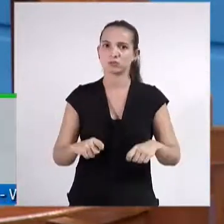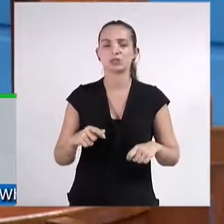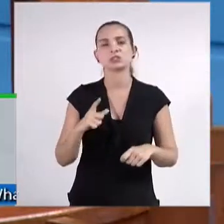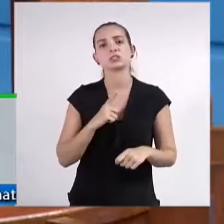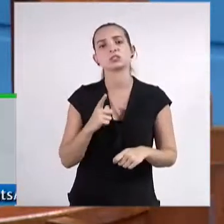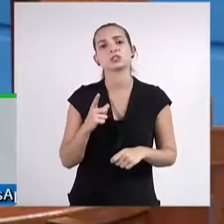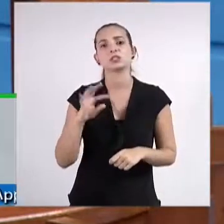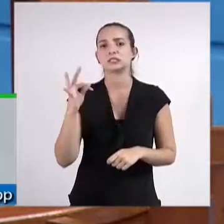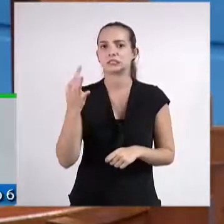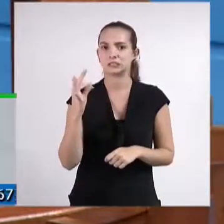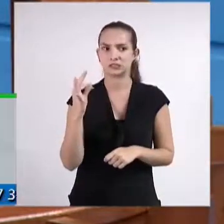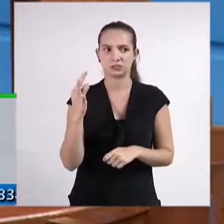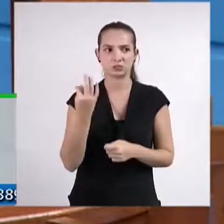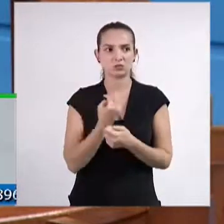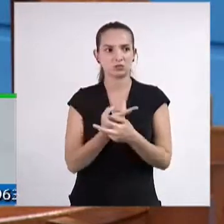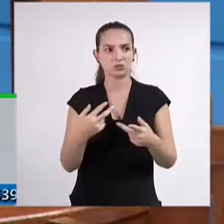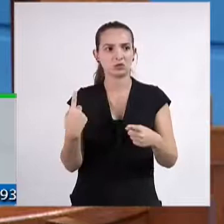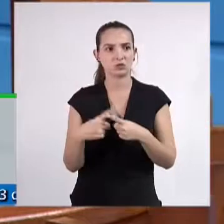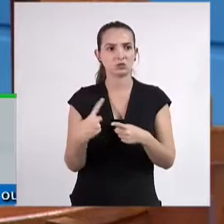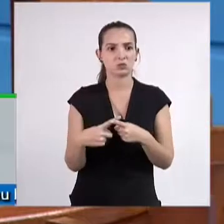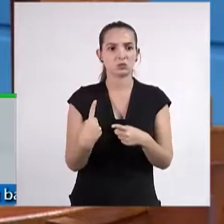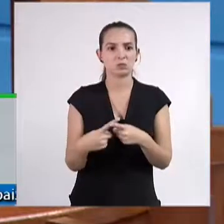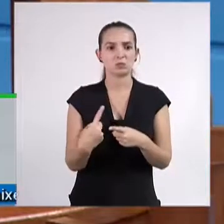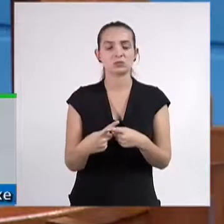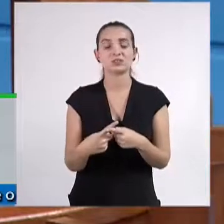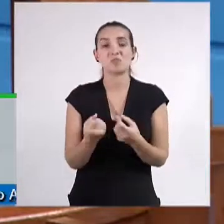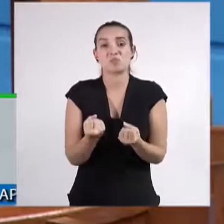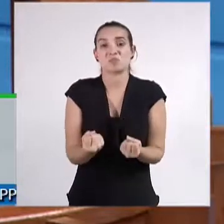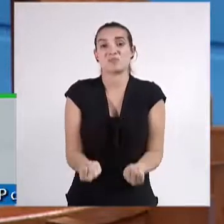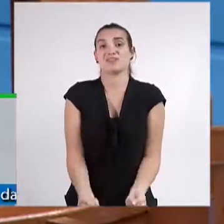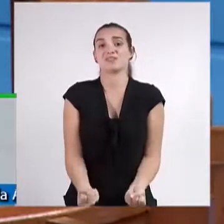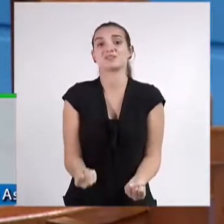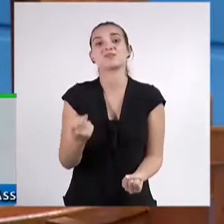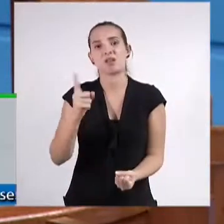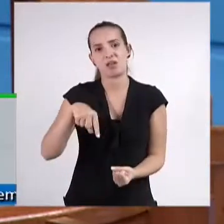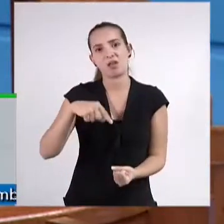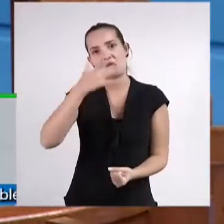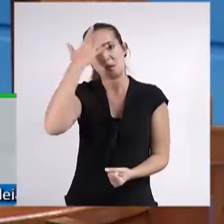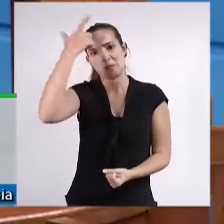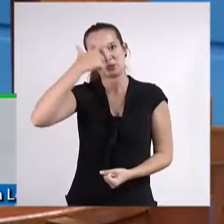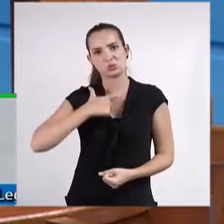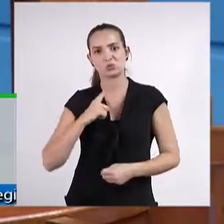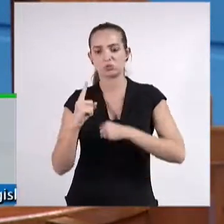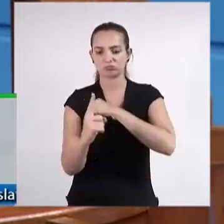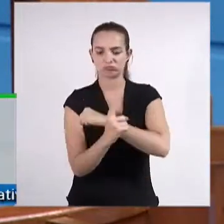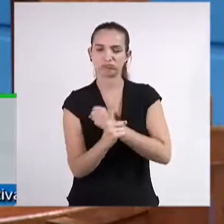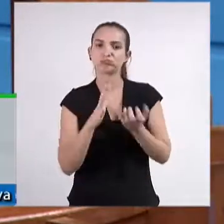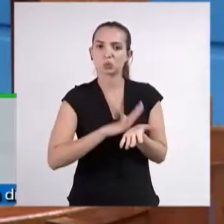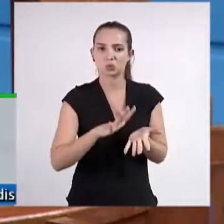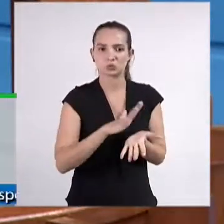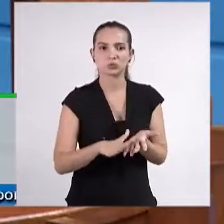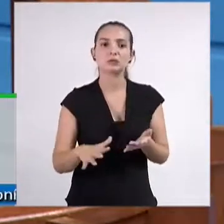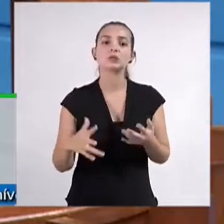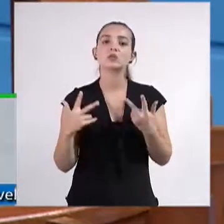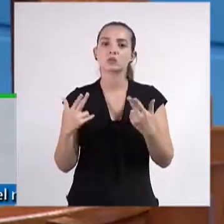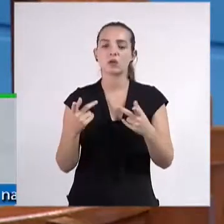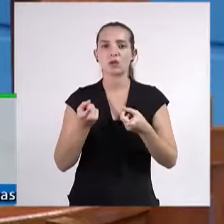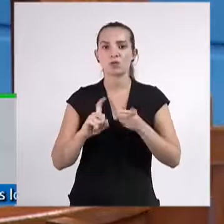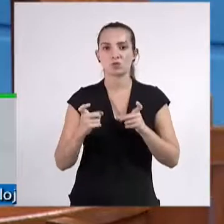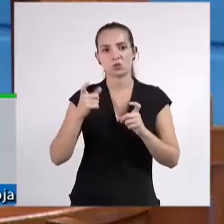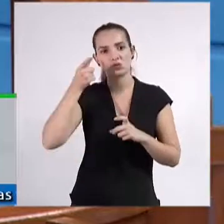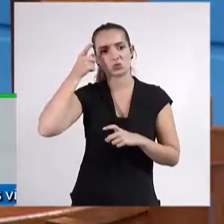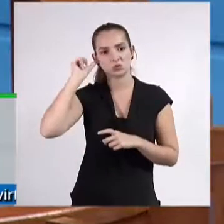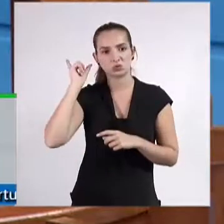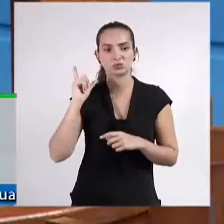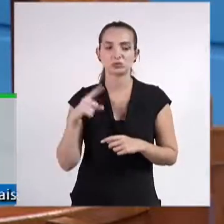tributação, porque isso cai nas costas do consumidor. Mas, ainda falando na reunião de ontem, em